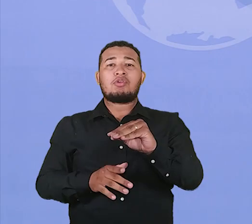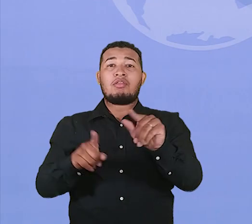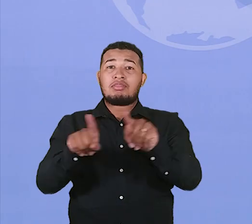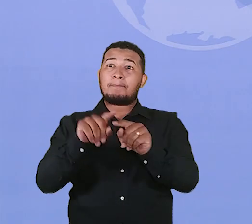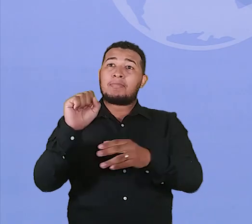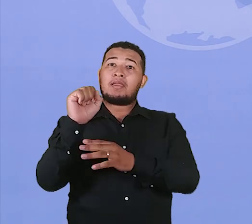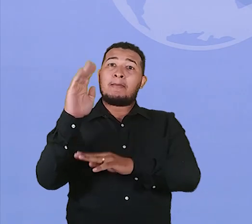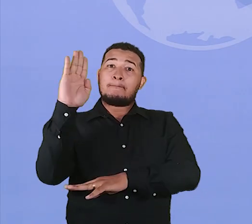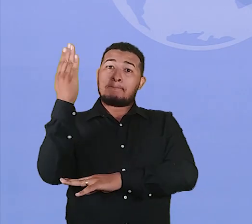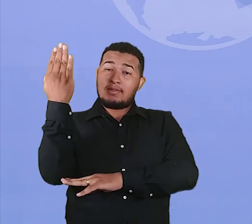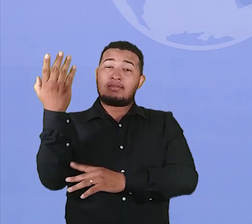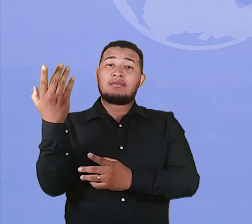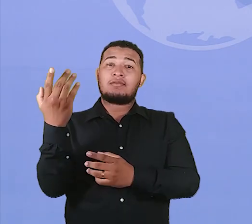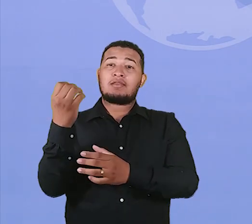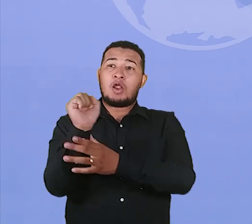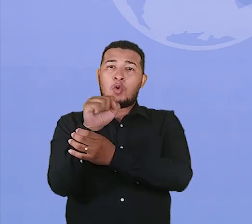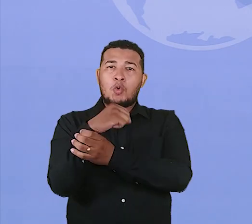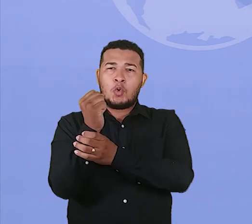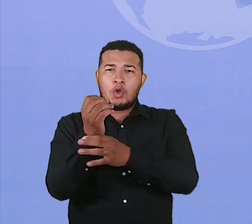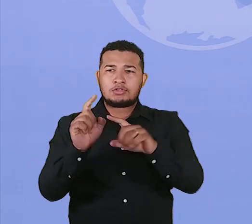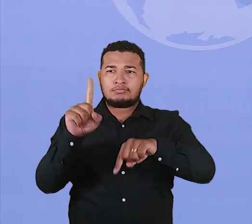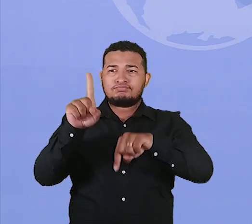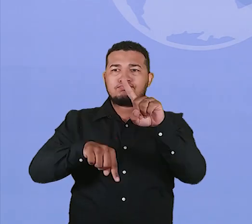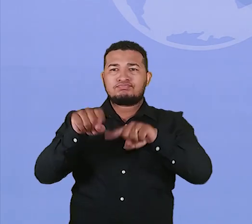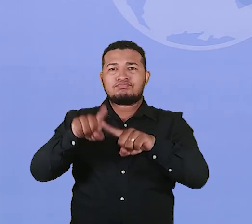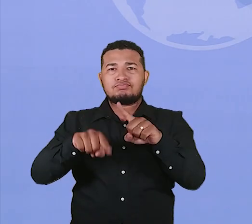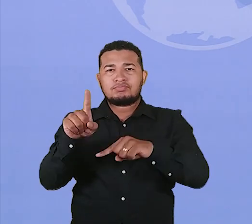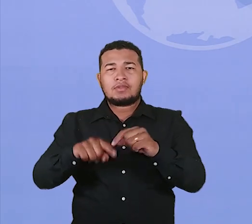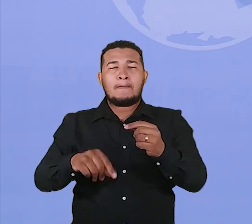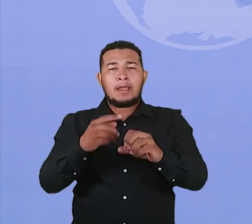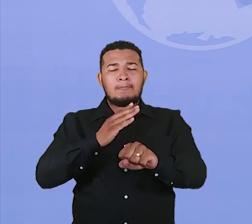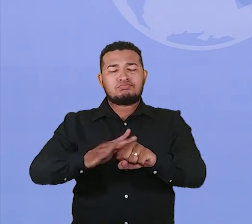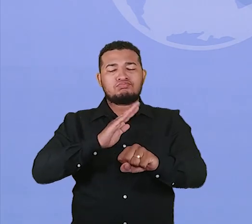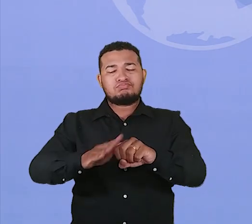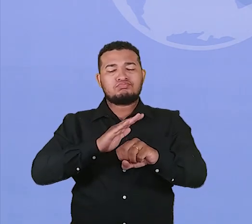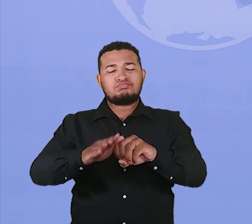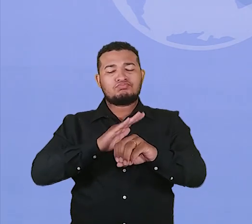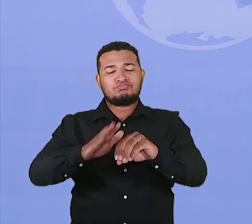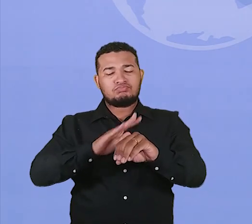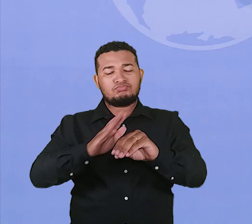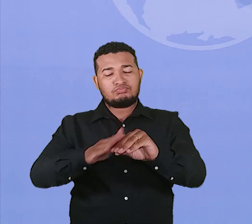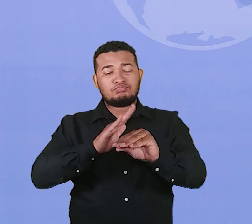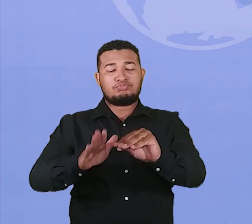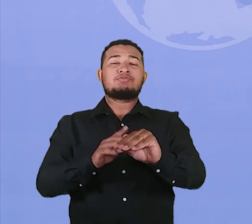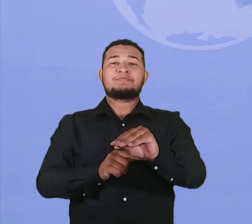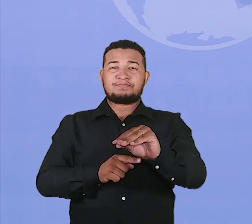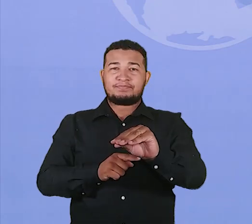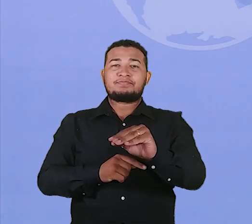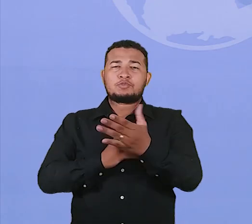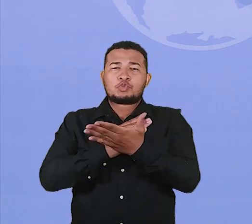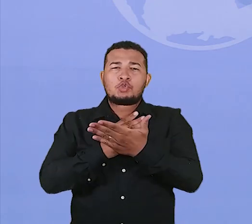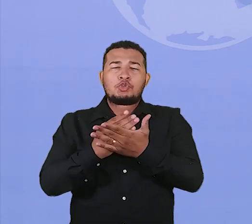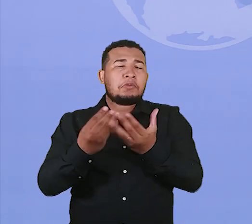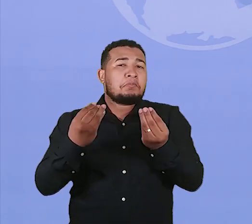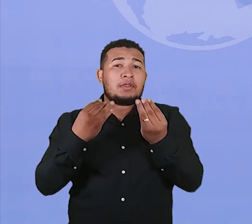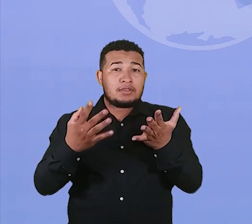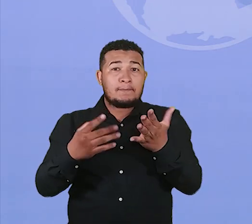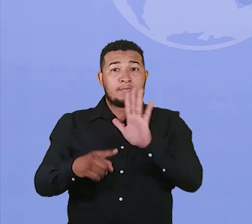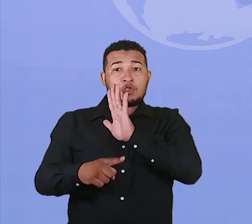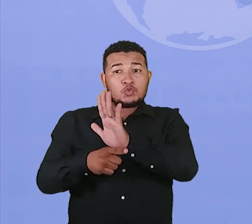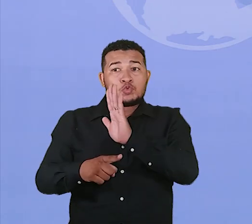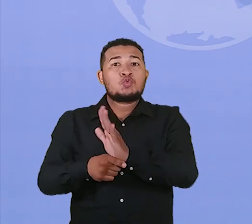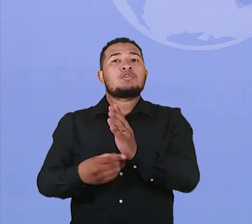madeira osso né começaram a produzir essas primeiras ferramentas tá para